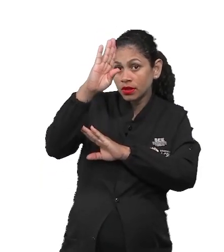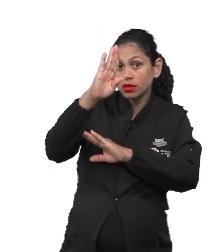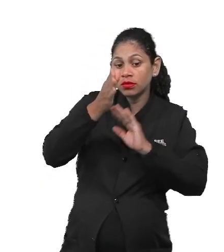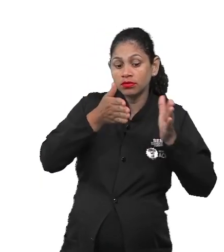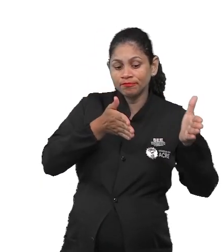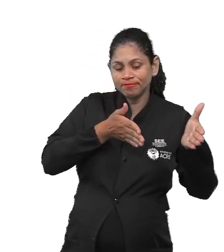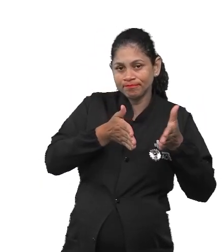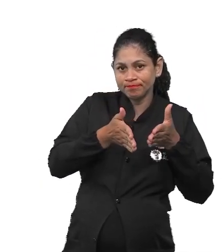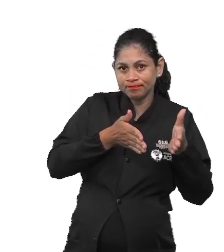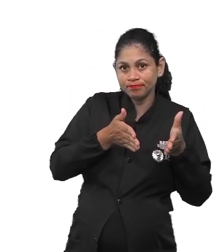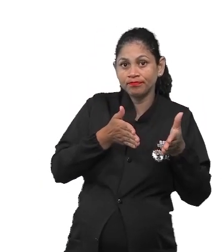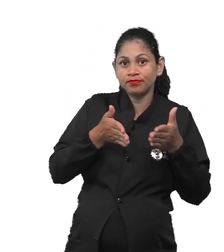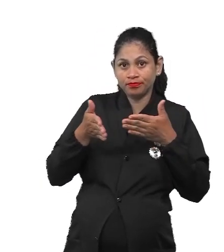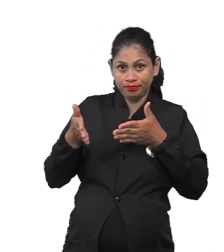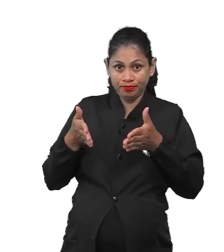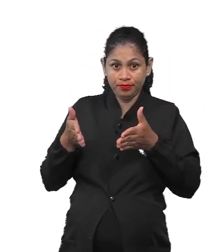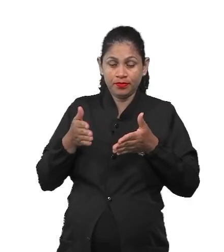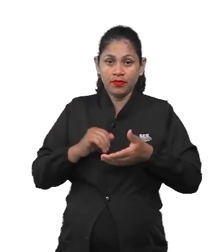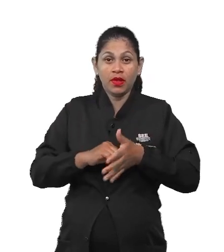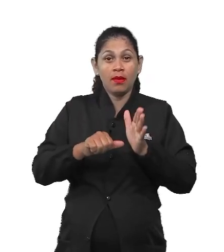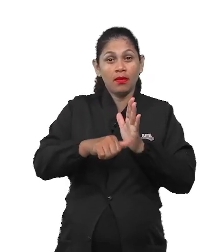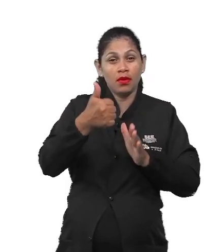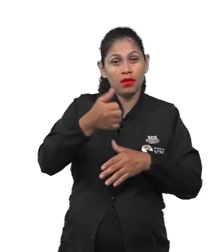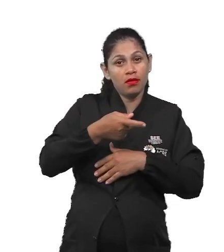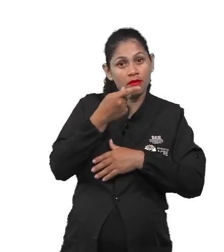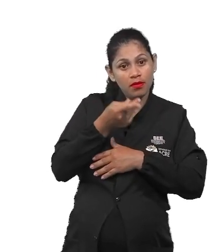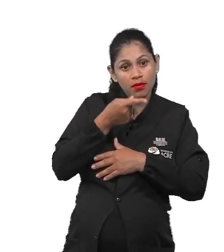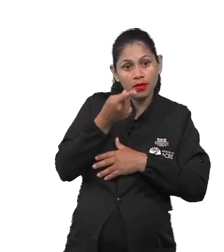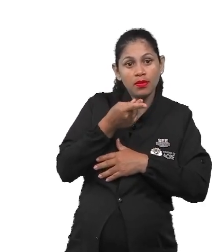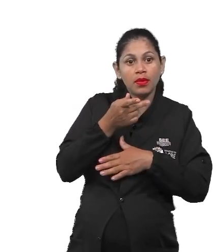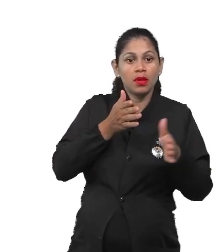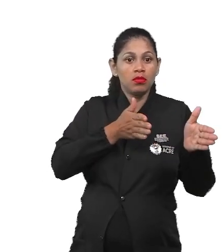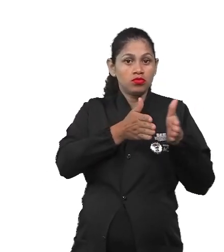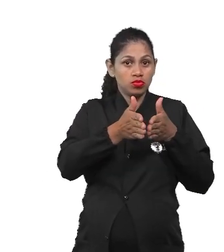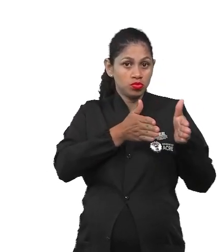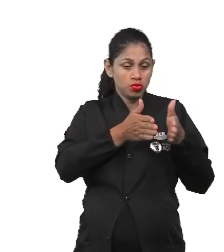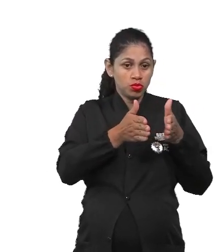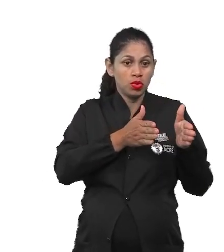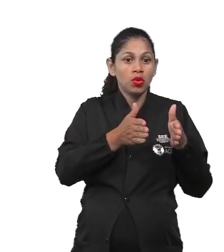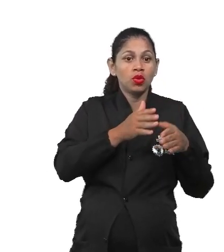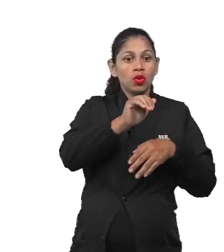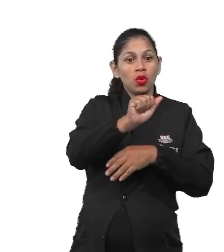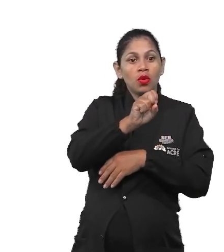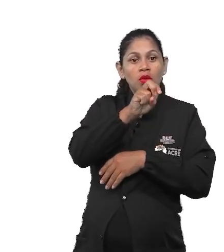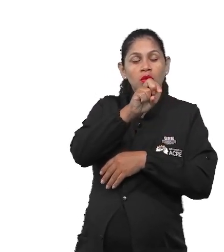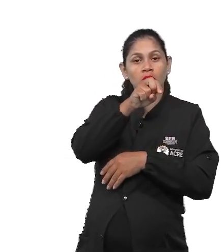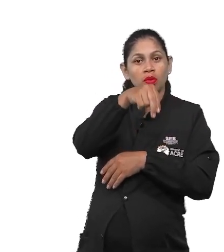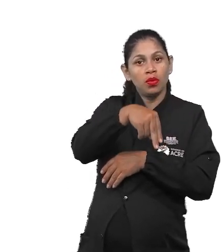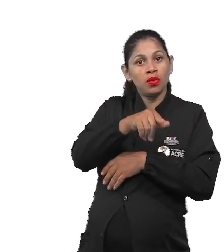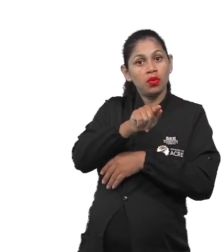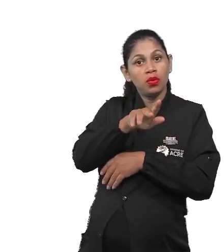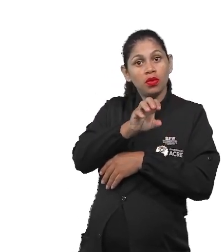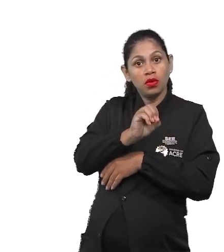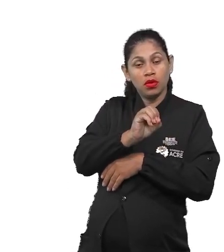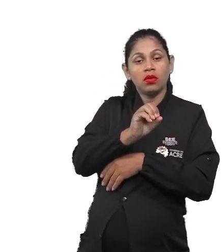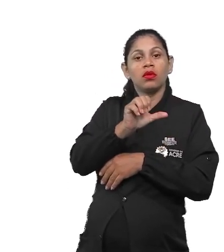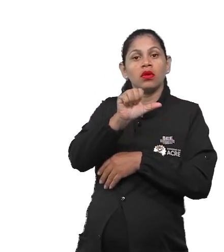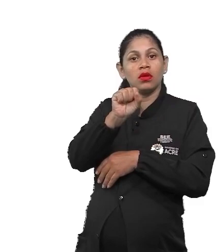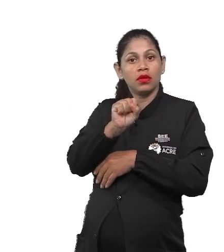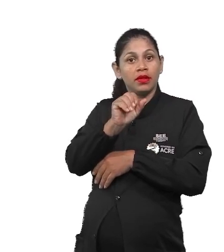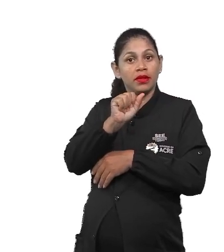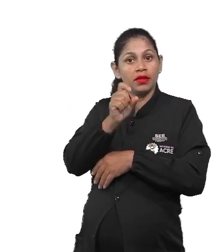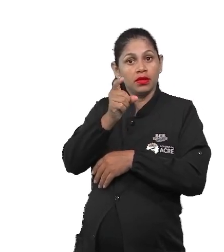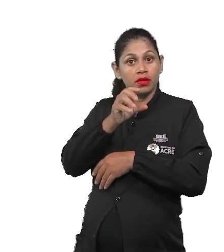Na primeira aula, eu falei para vocês sobre a questão dos anglo-saxões e o início da língua inglesa,